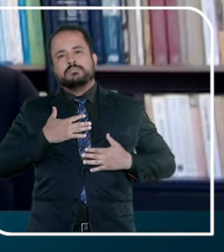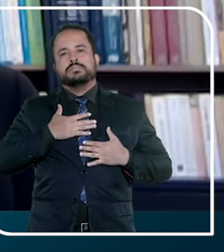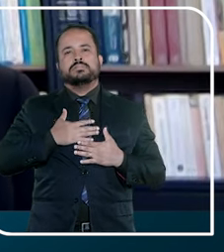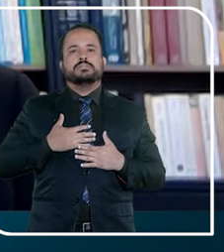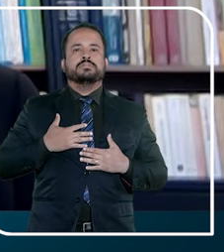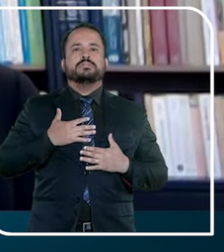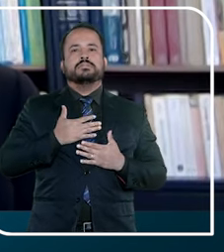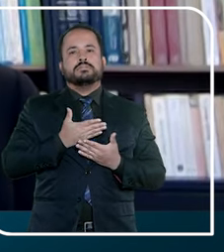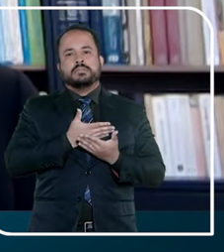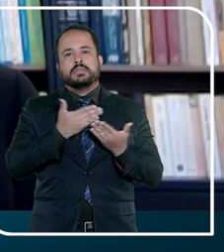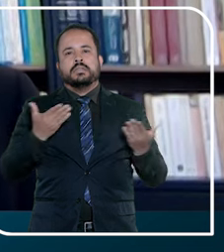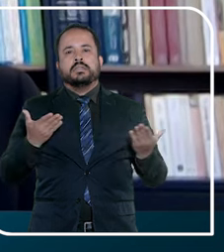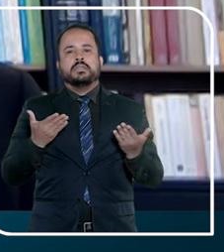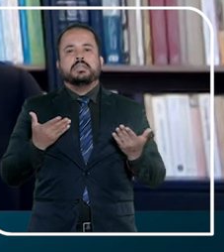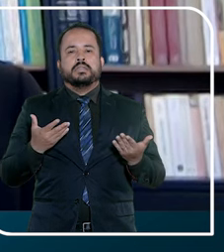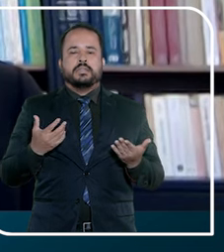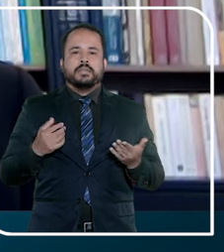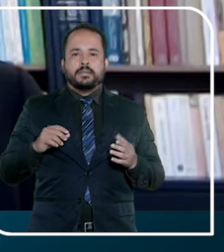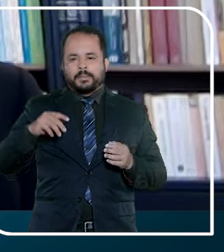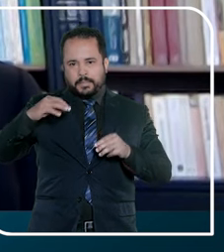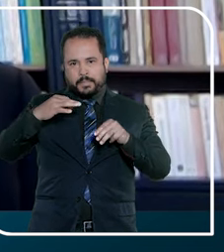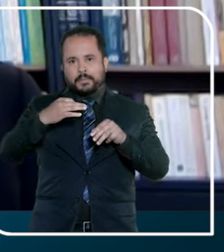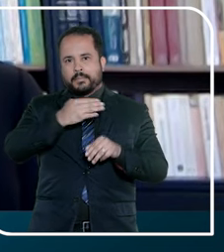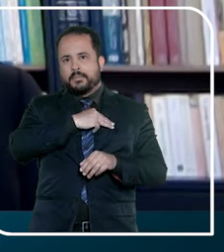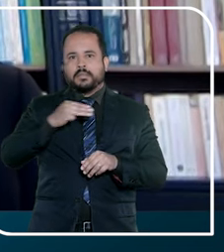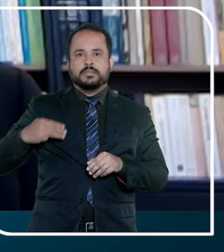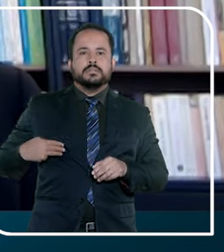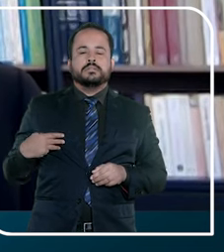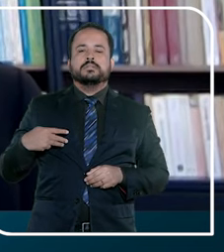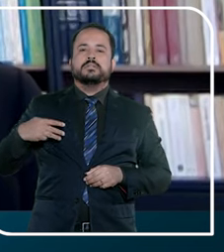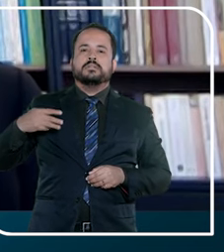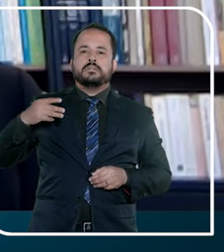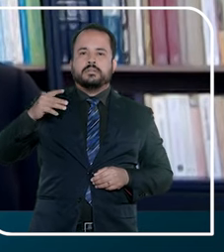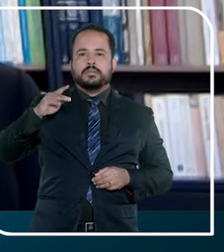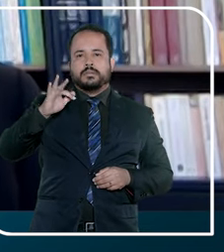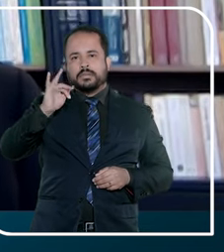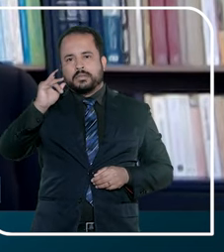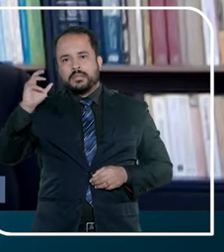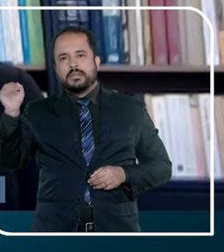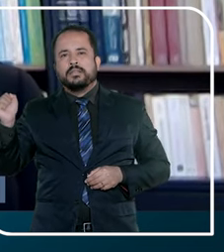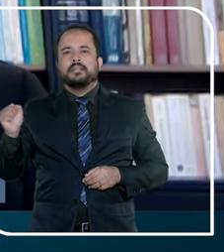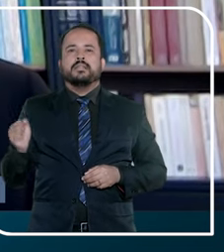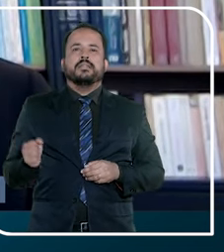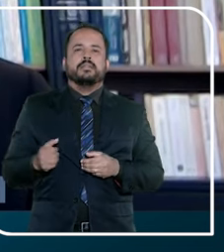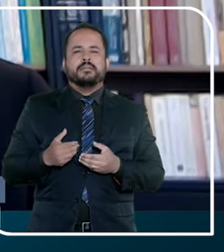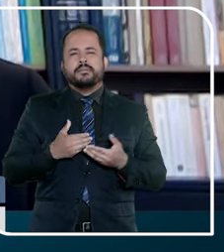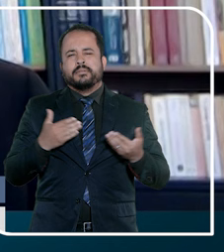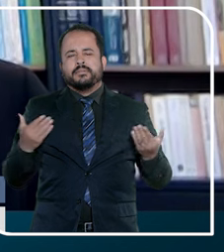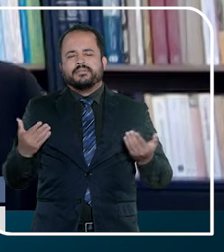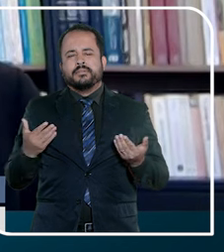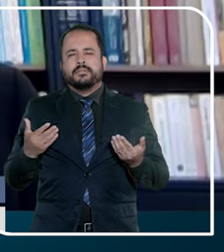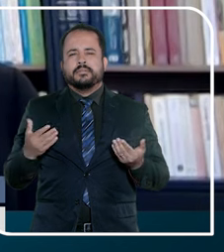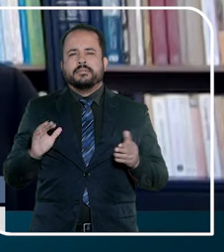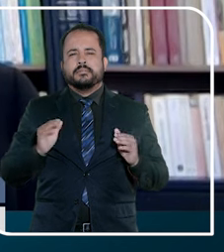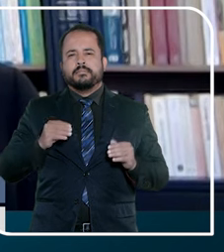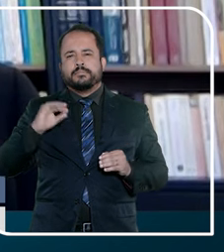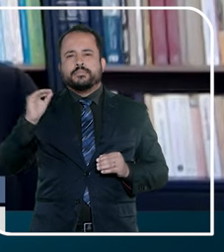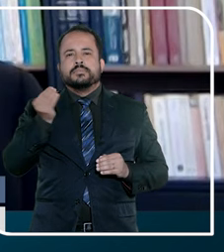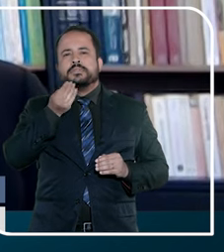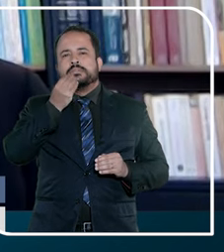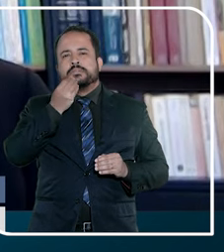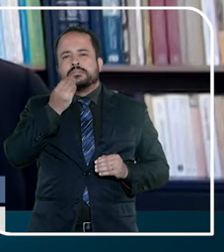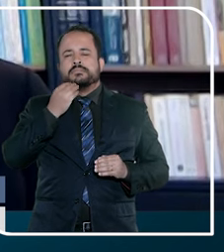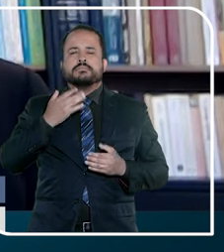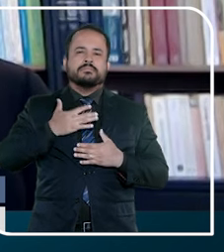ministro Rogério esquete eh foi uma oportunidade muito agradável e eu fico sempre à